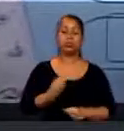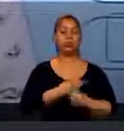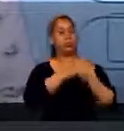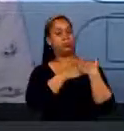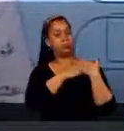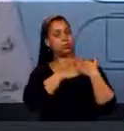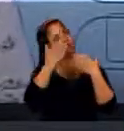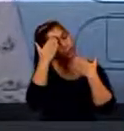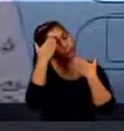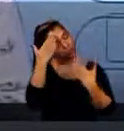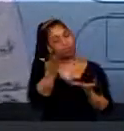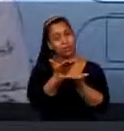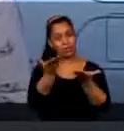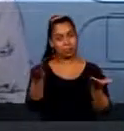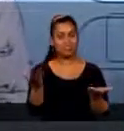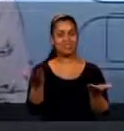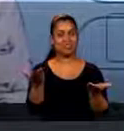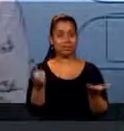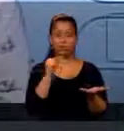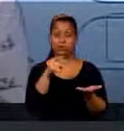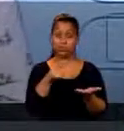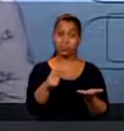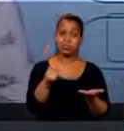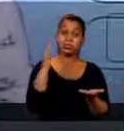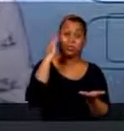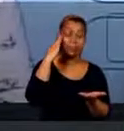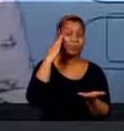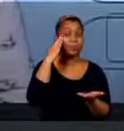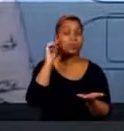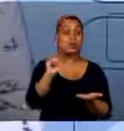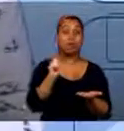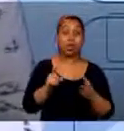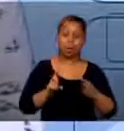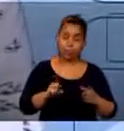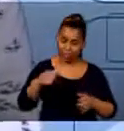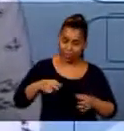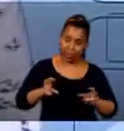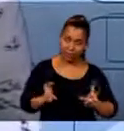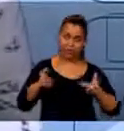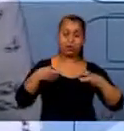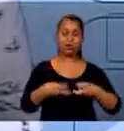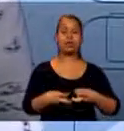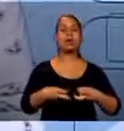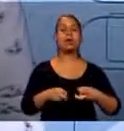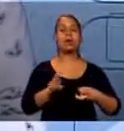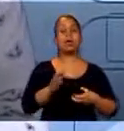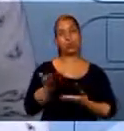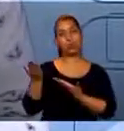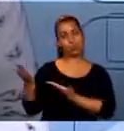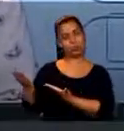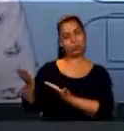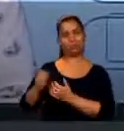nossa responsabilidade. Muito obrigada para vocês. E se você quiser saber mais sobre a Câmara, acesse o nosso site, é o